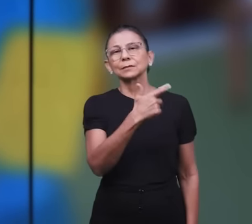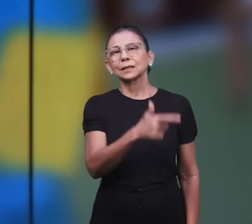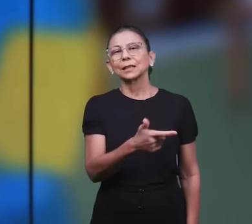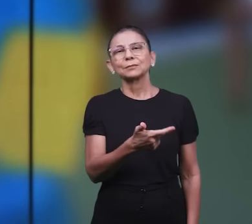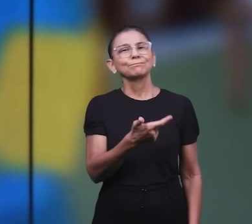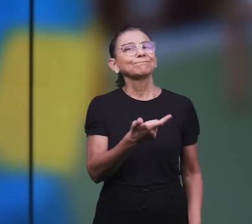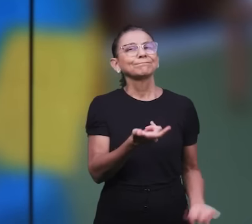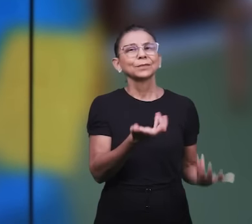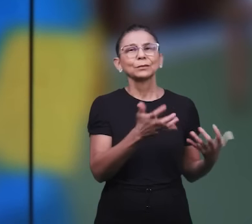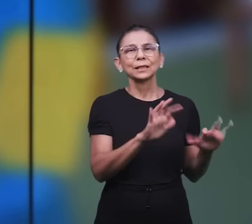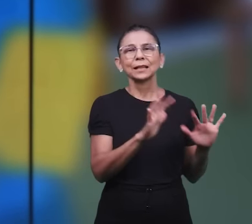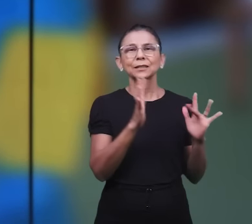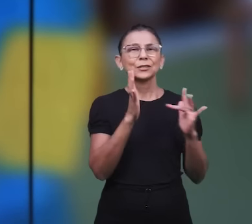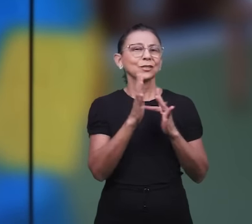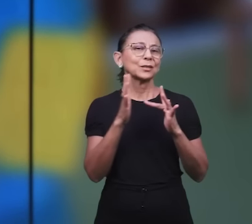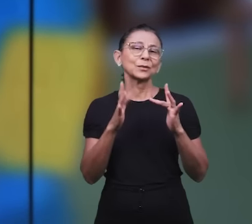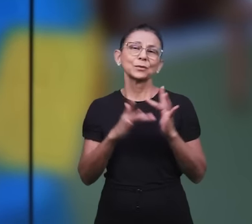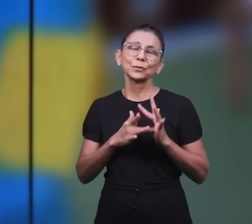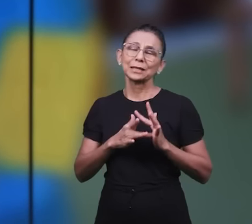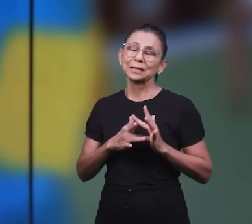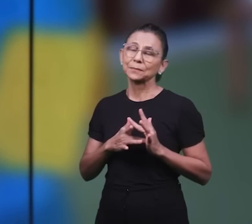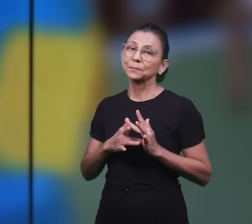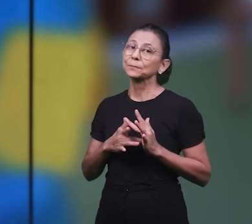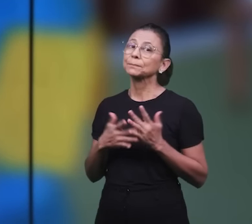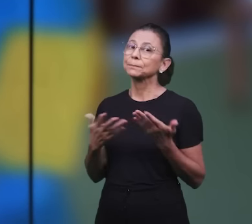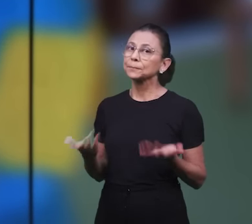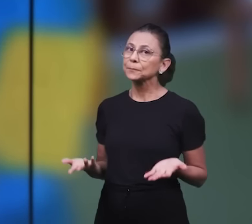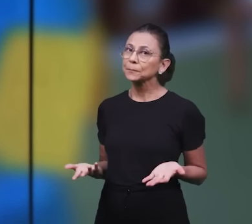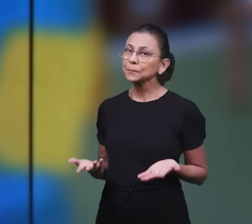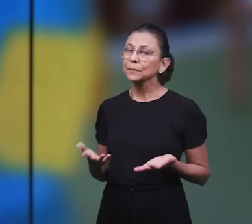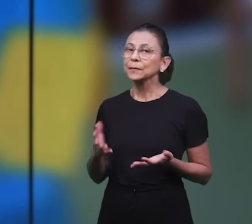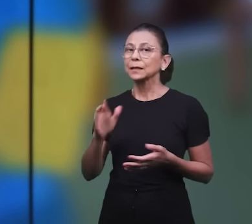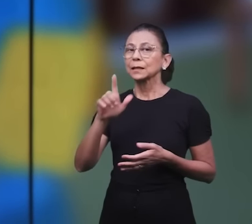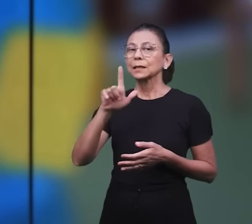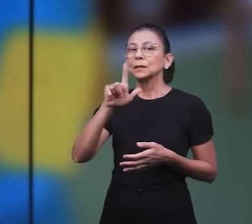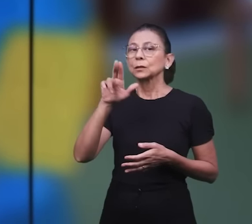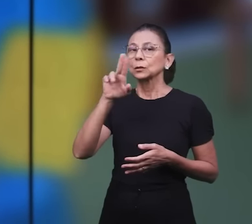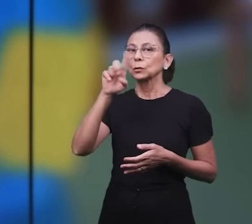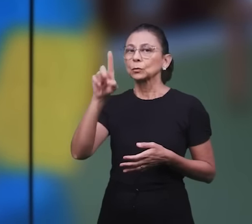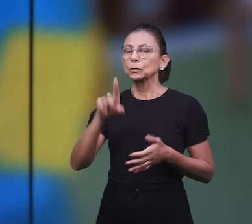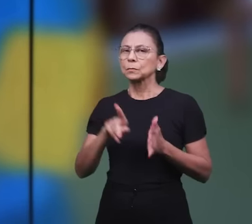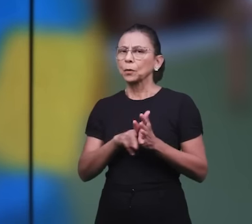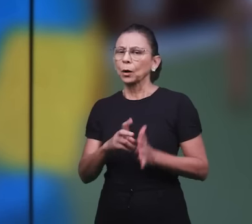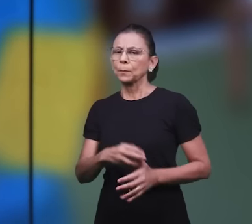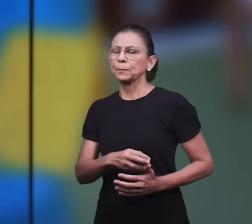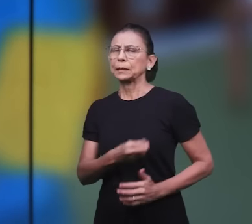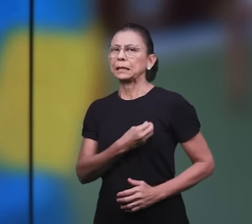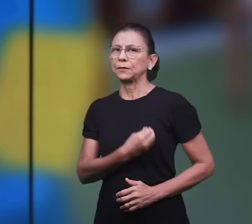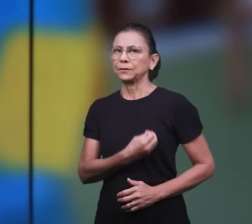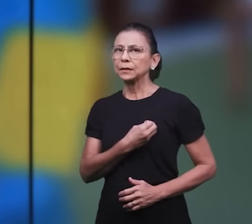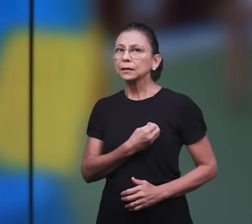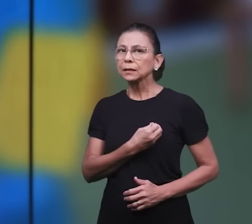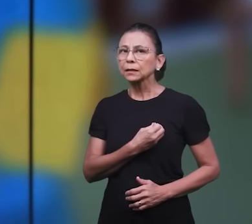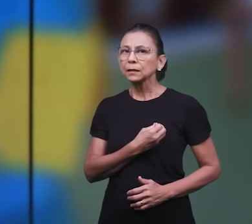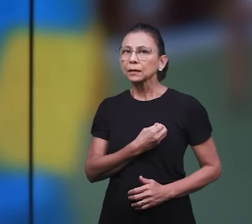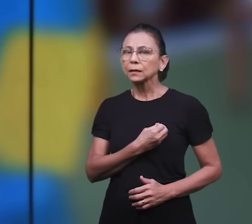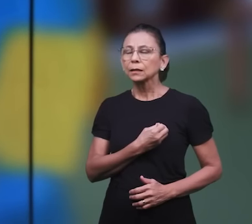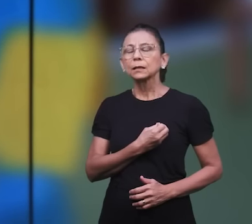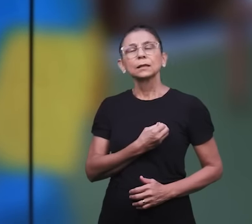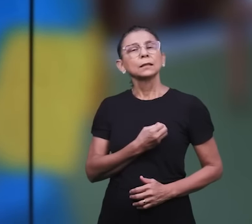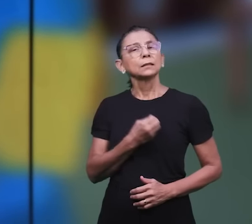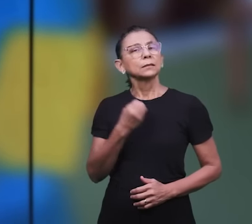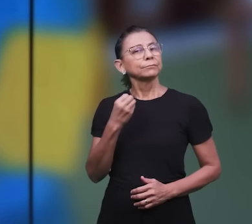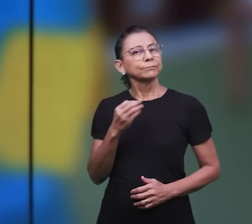sou a luz do mundo quem me segue não andará em trevas mas terá luz da vida então queridos